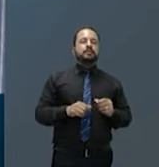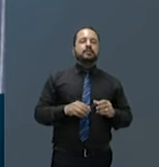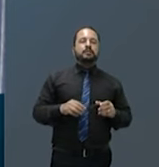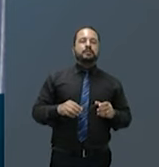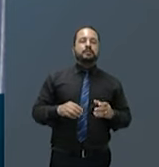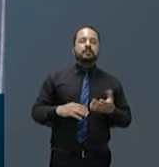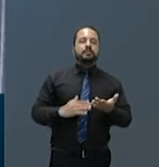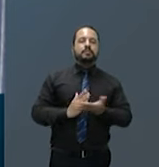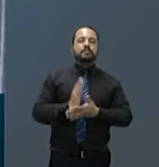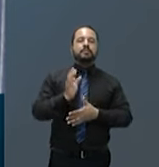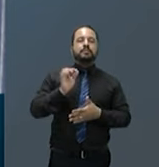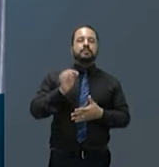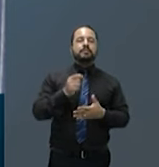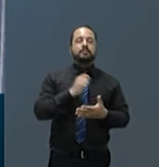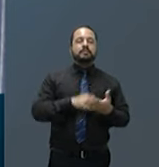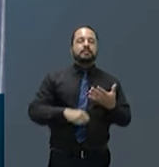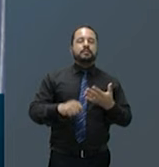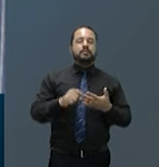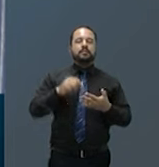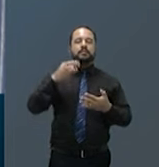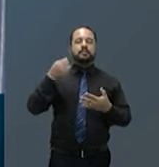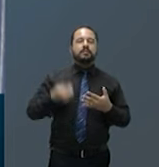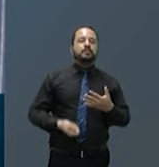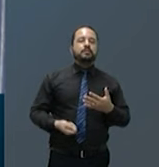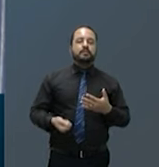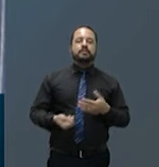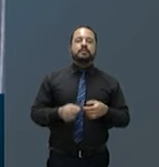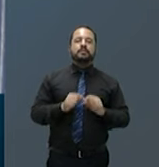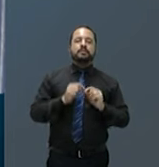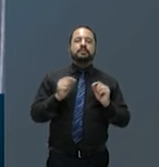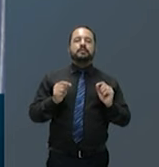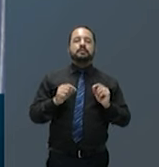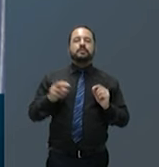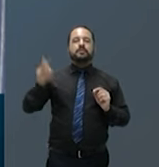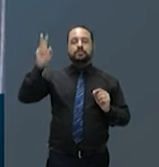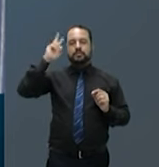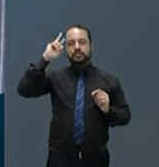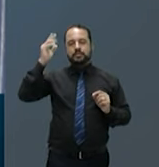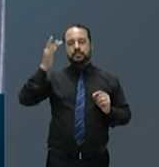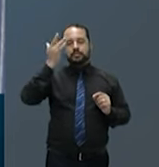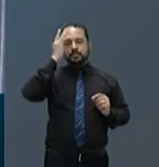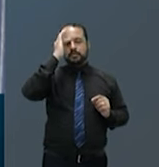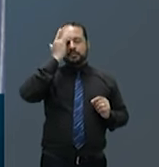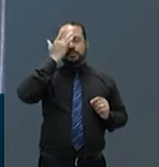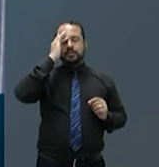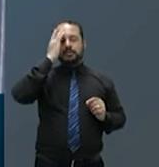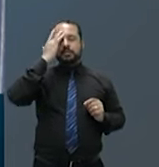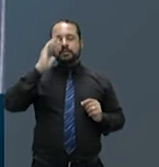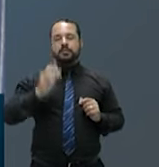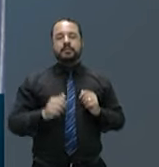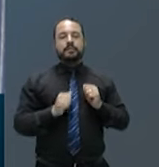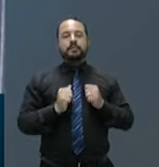dos efeitos da decisão para o caso da segunda-feira de carnaval podem ser aplicados aos